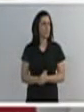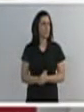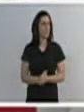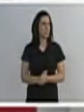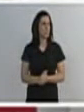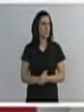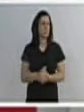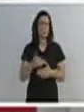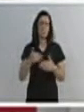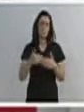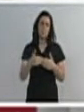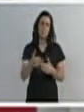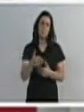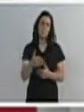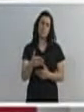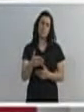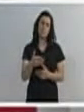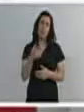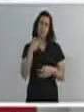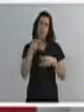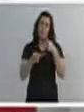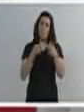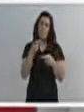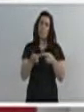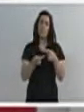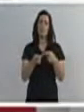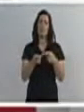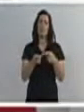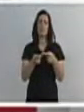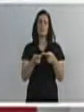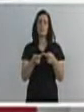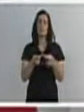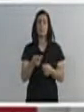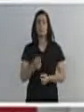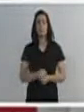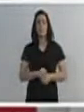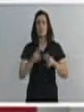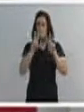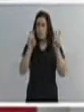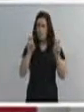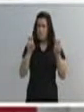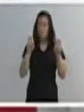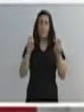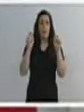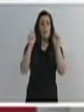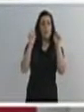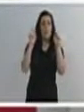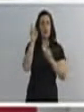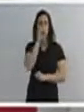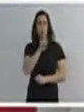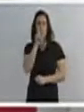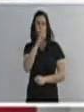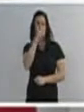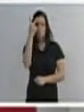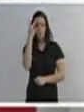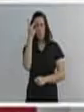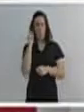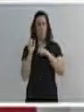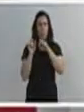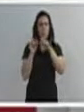Iniciar minha fala, senhor presidente, dizendo o seguinte: nós tivemos as manifestações de quinta-feira, de domingo, né? Algumas pessoas foram à